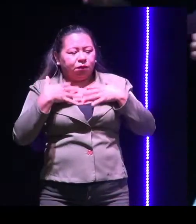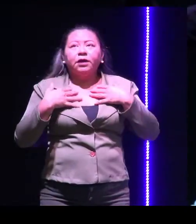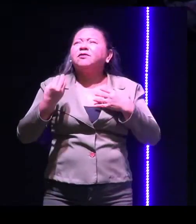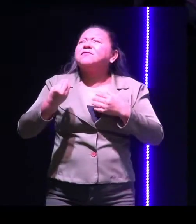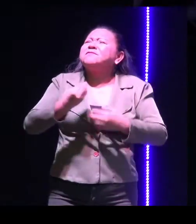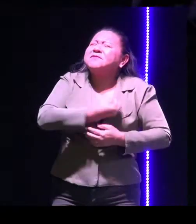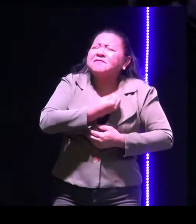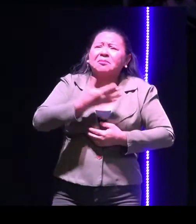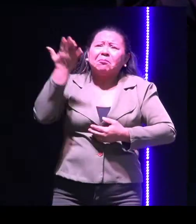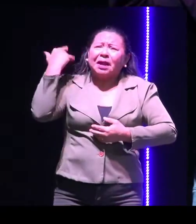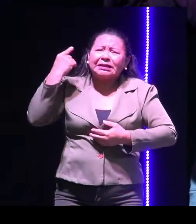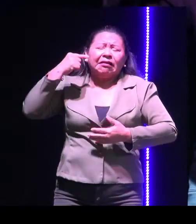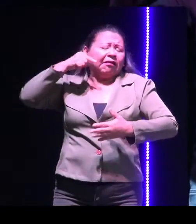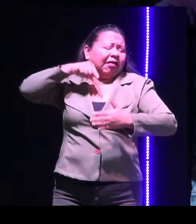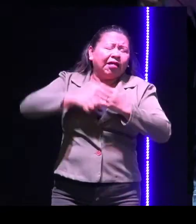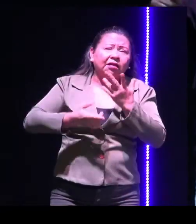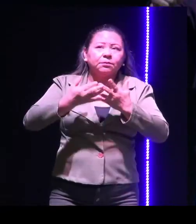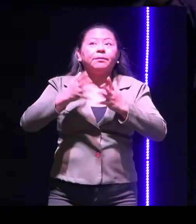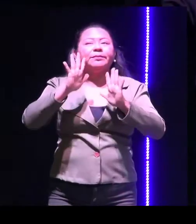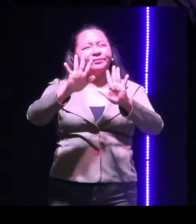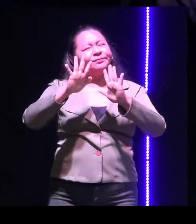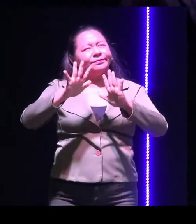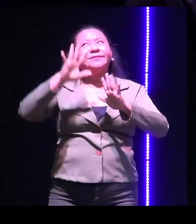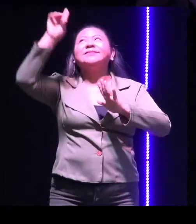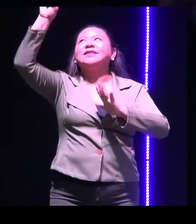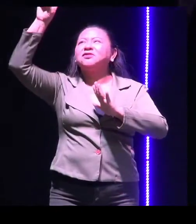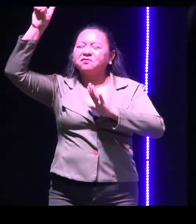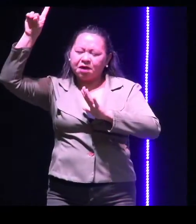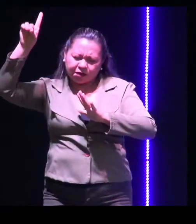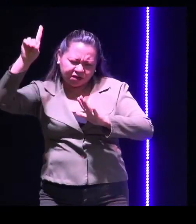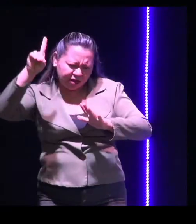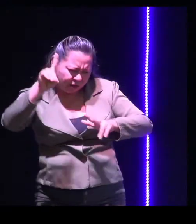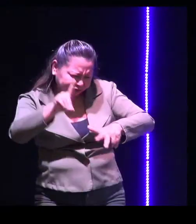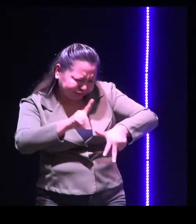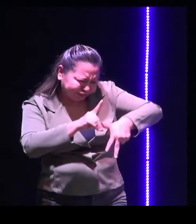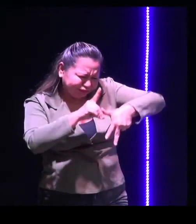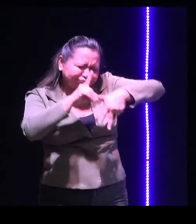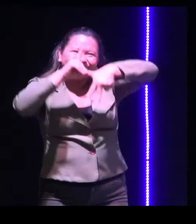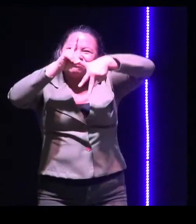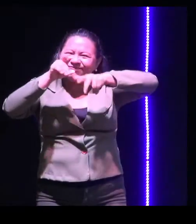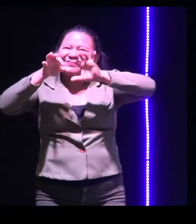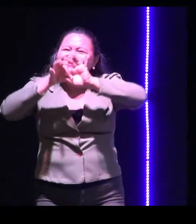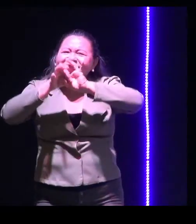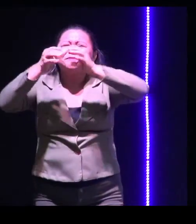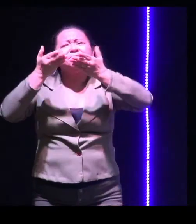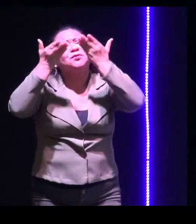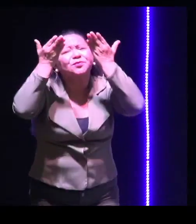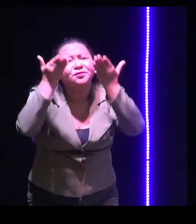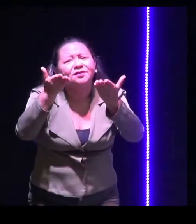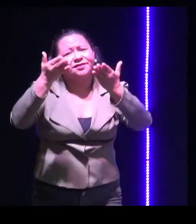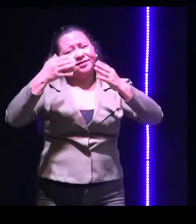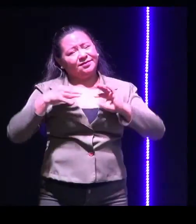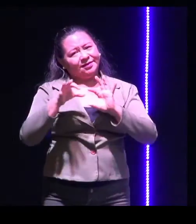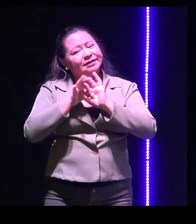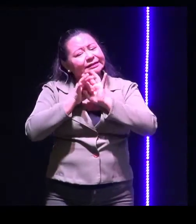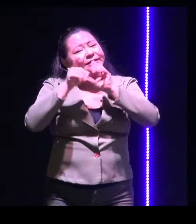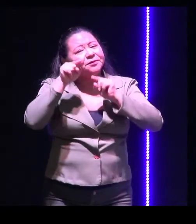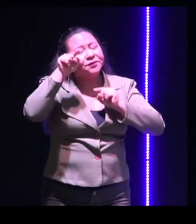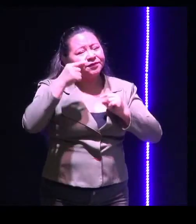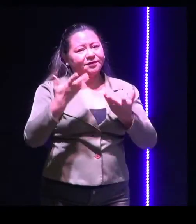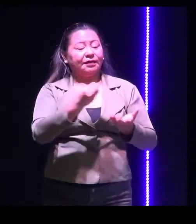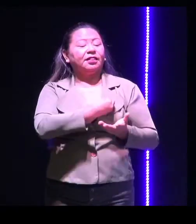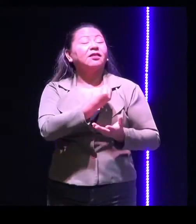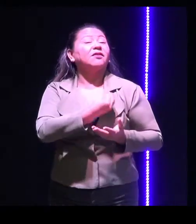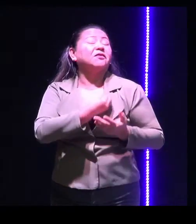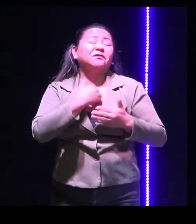trevas, mas o Senhor nos libertou, e foi para essa liberdade que Ele, Cristo, nos libertou, para